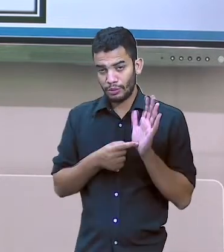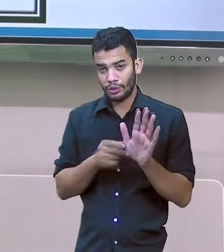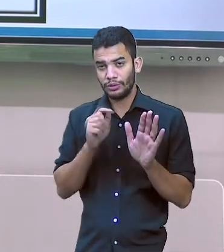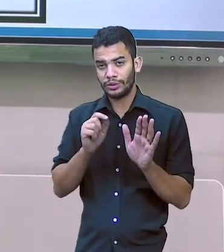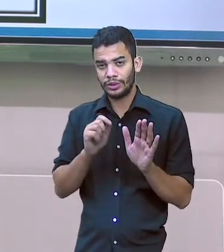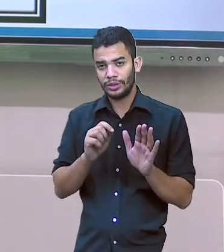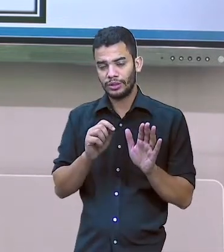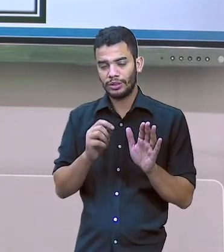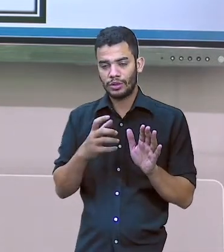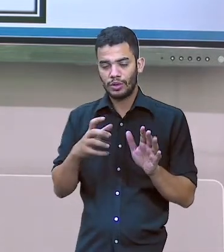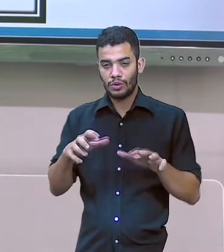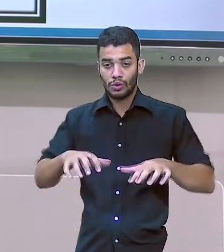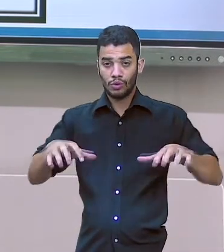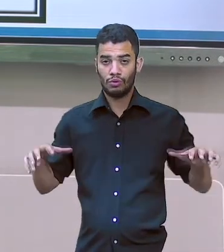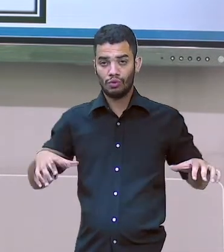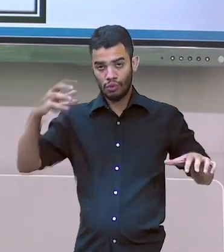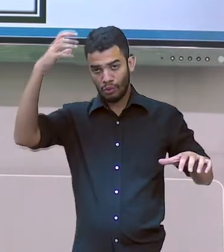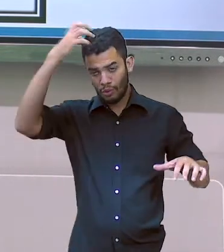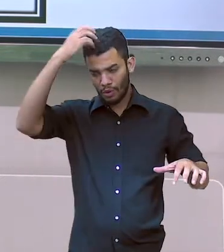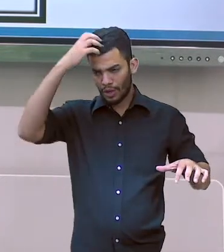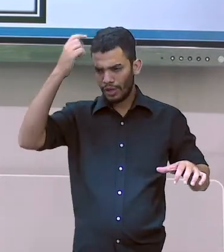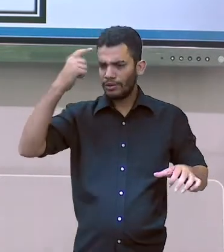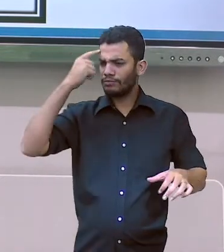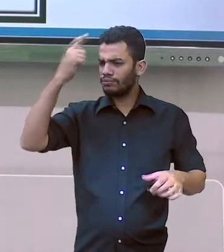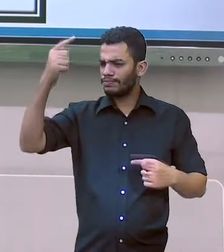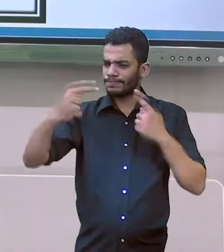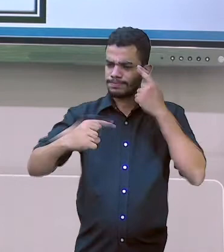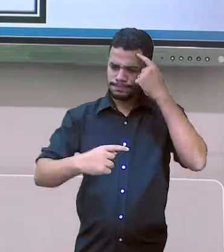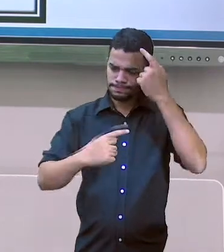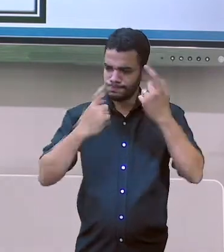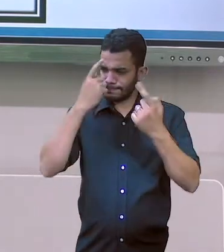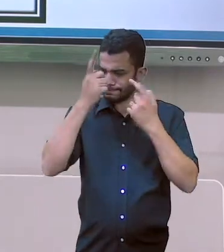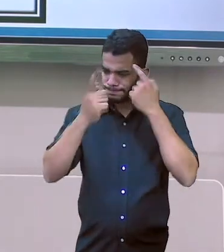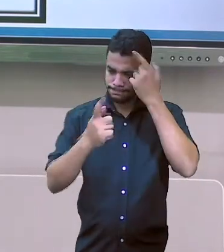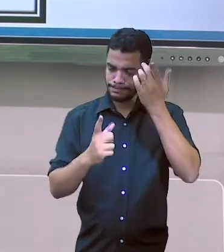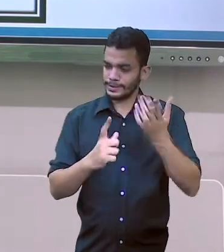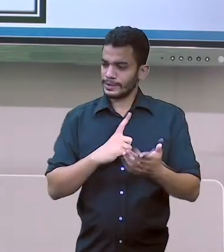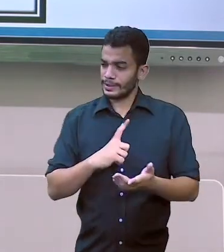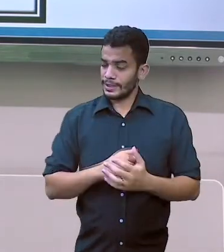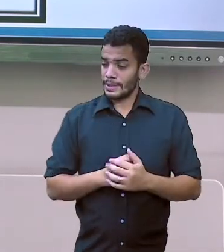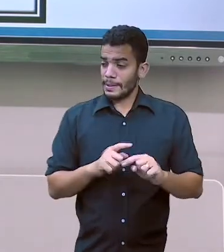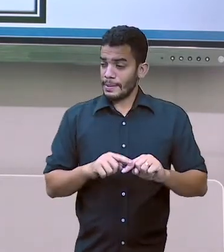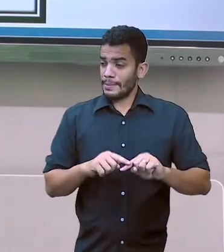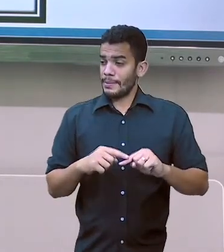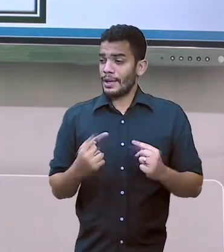mas para que esse processo,